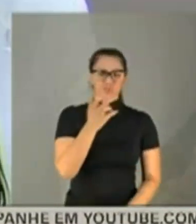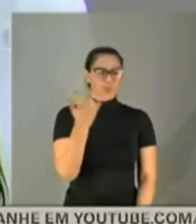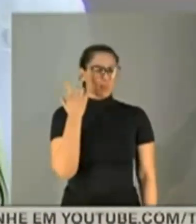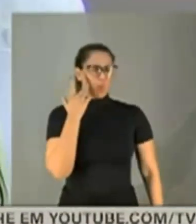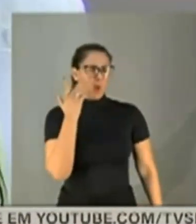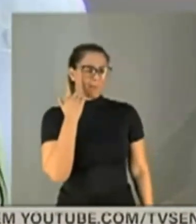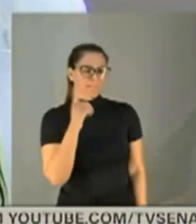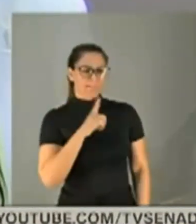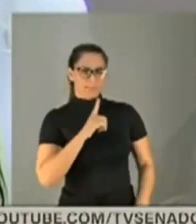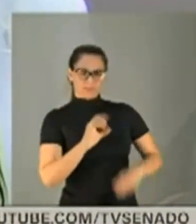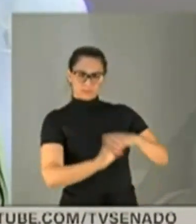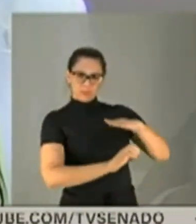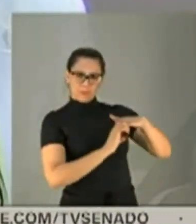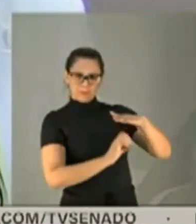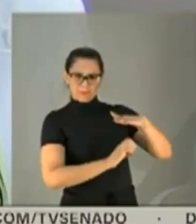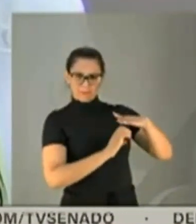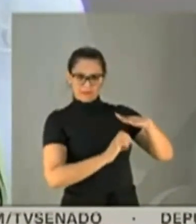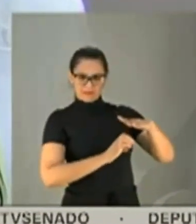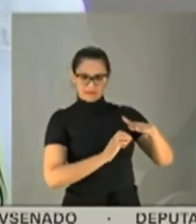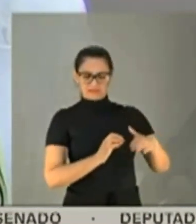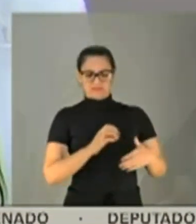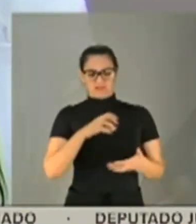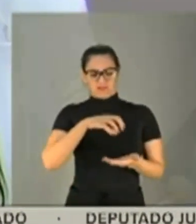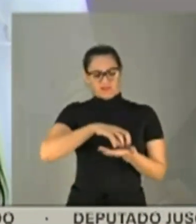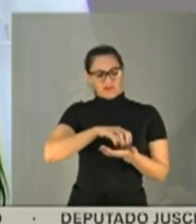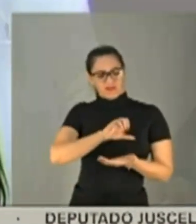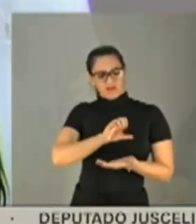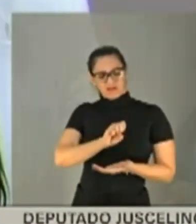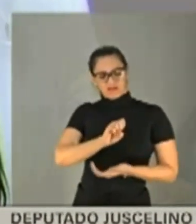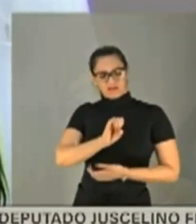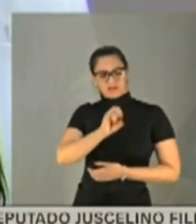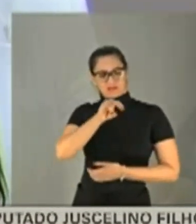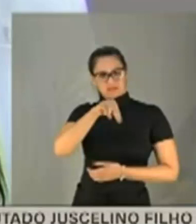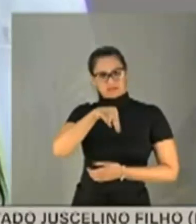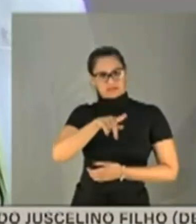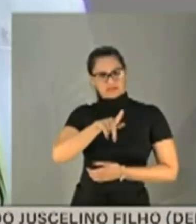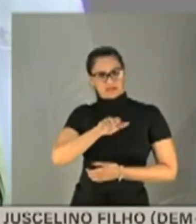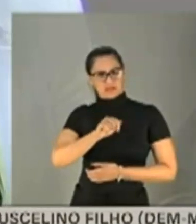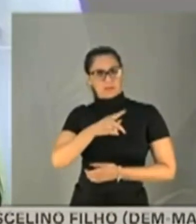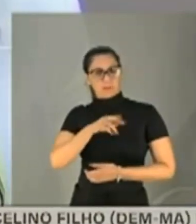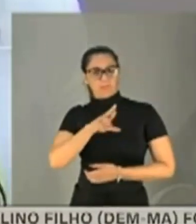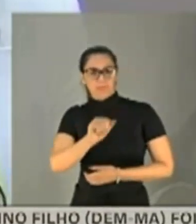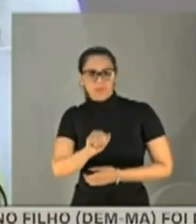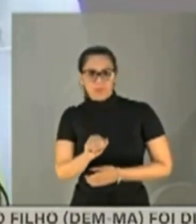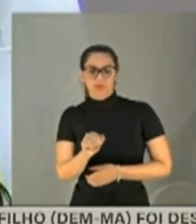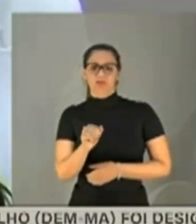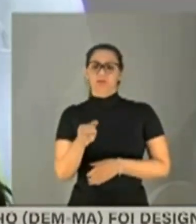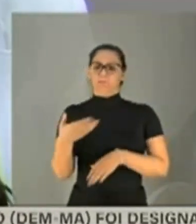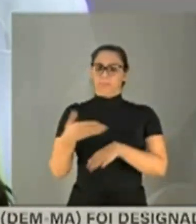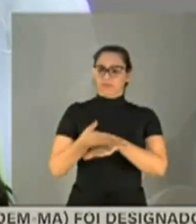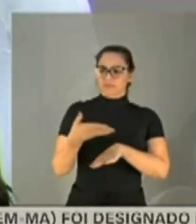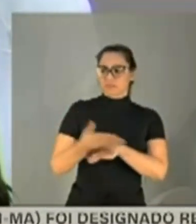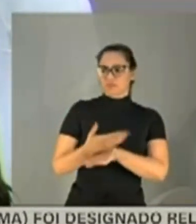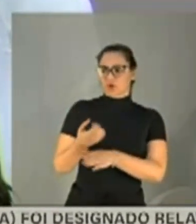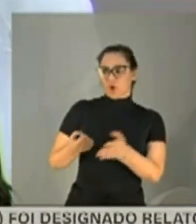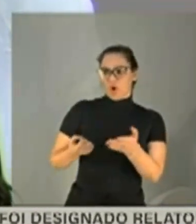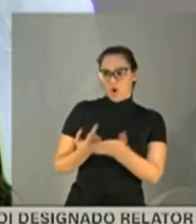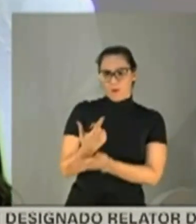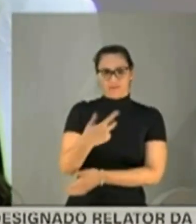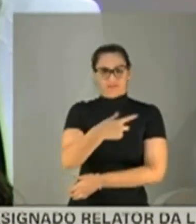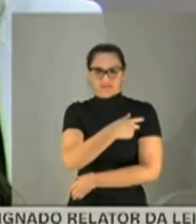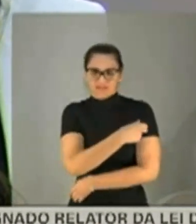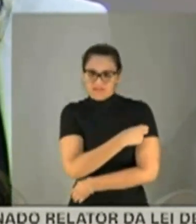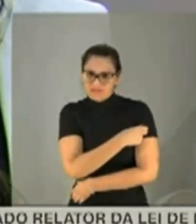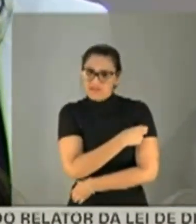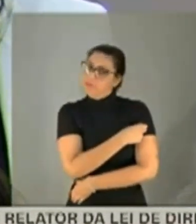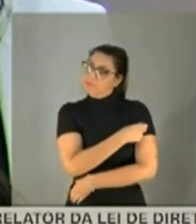uma empresa em Singapura como parte do processo de aquisição de vacinas?